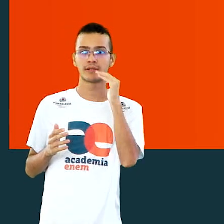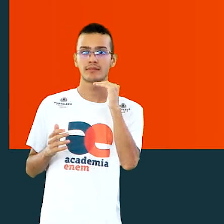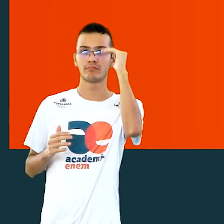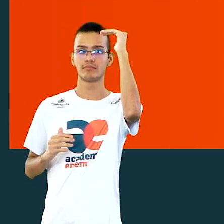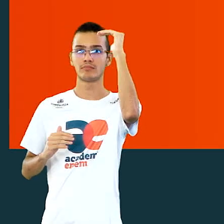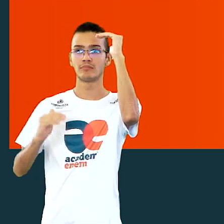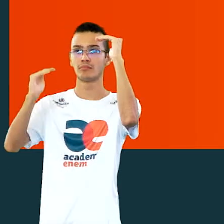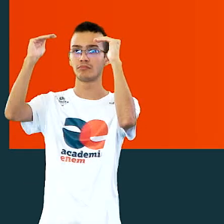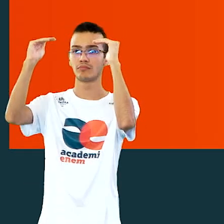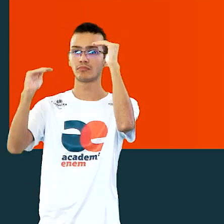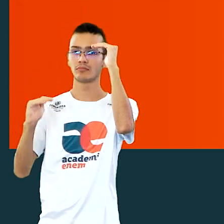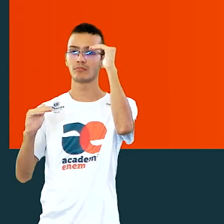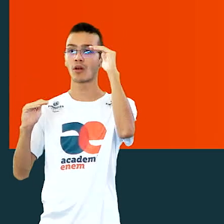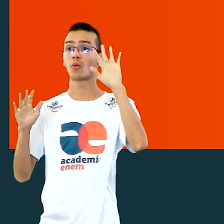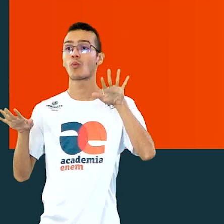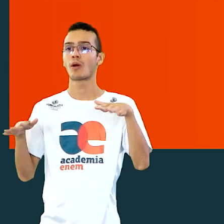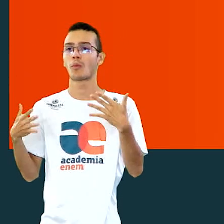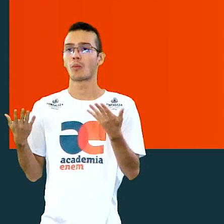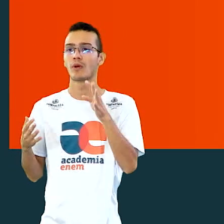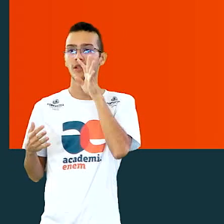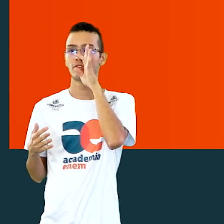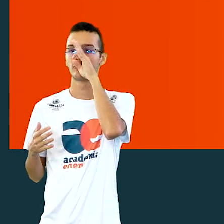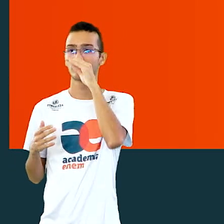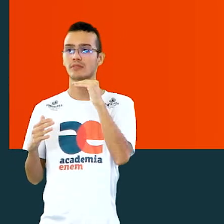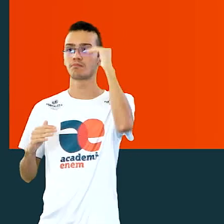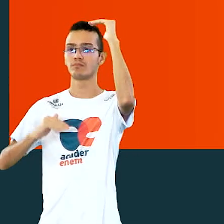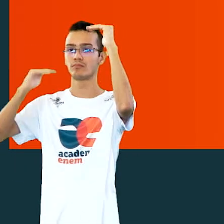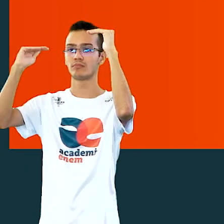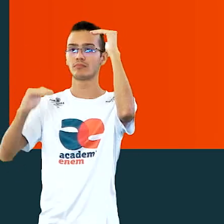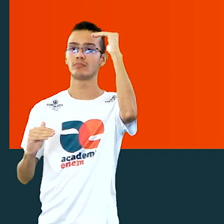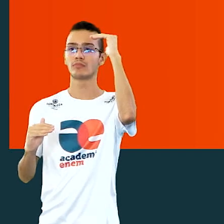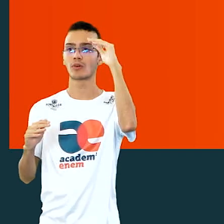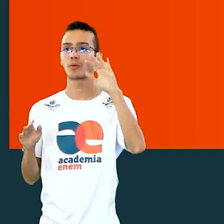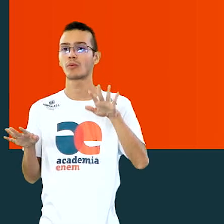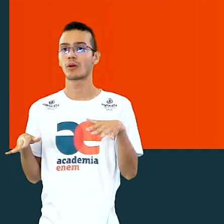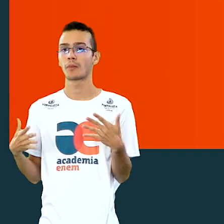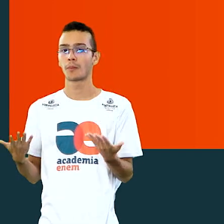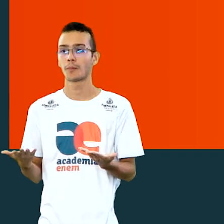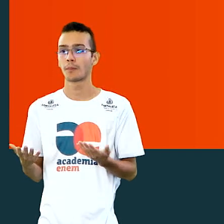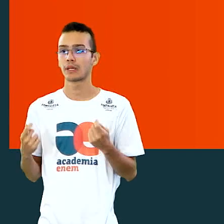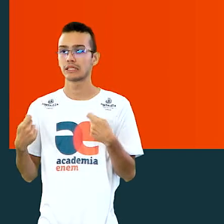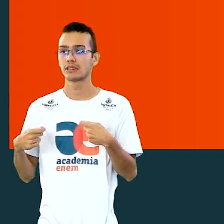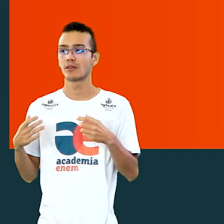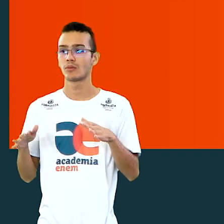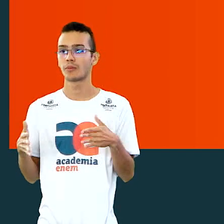ouvir. Bora, pessoal, eu preciso aumentar ou diminuir a resistência?